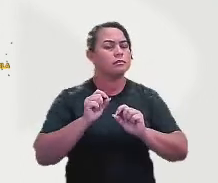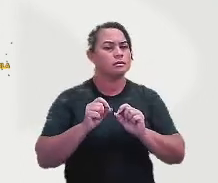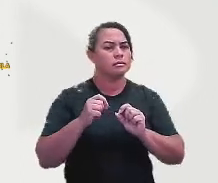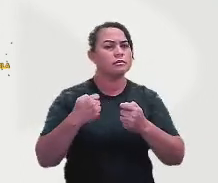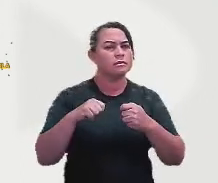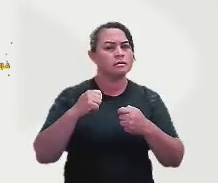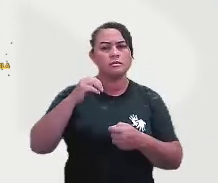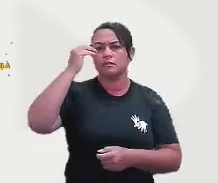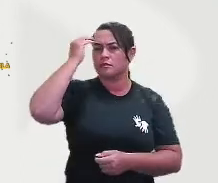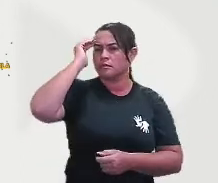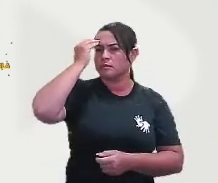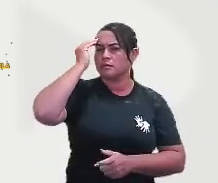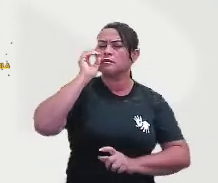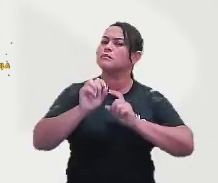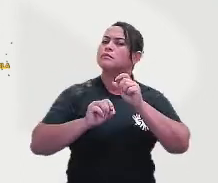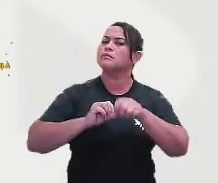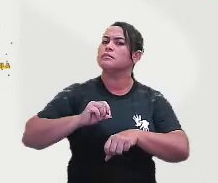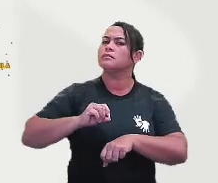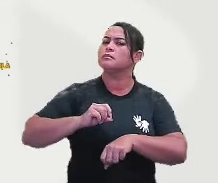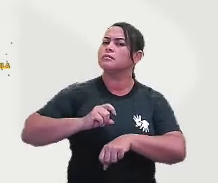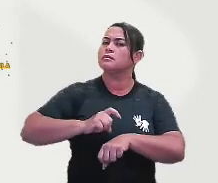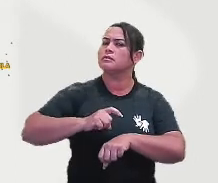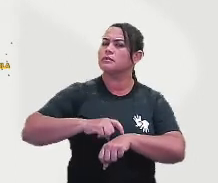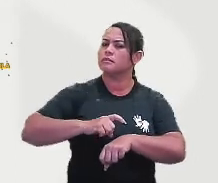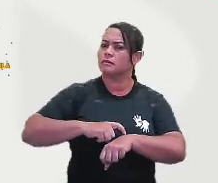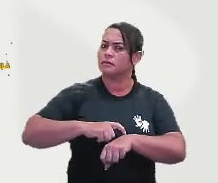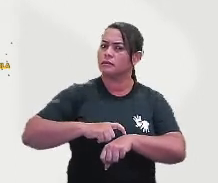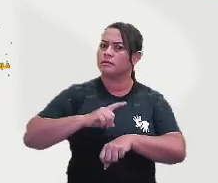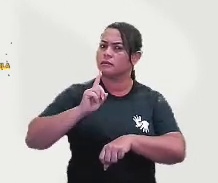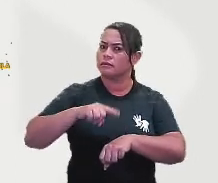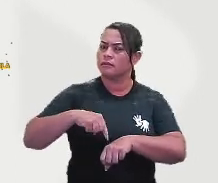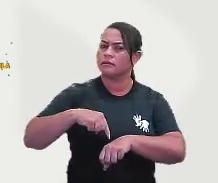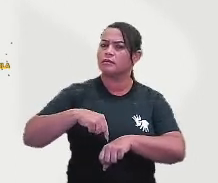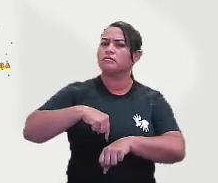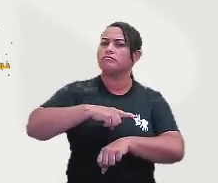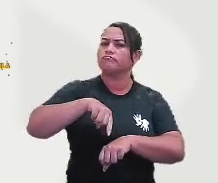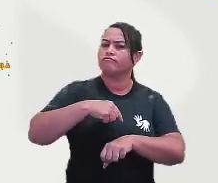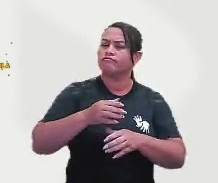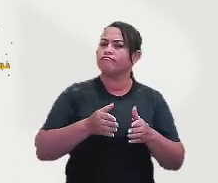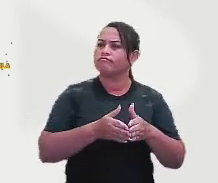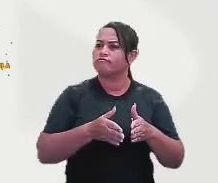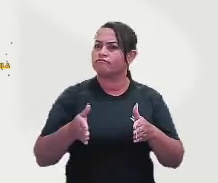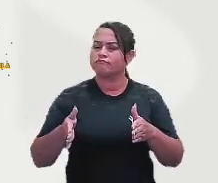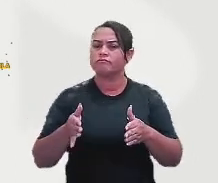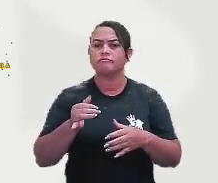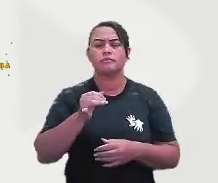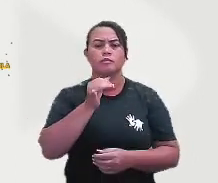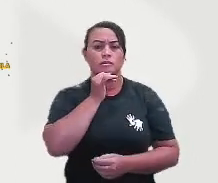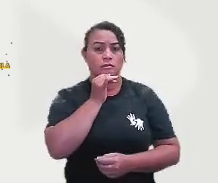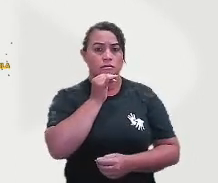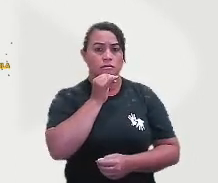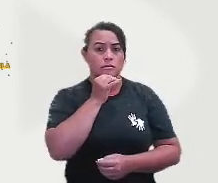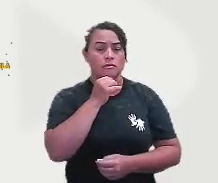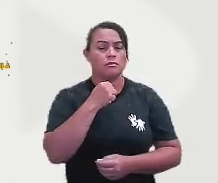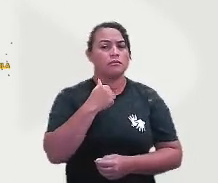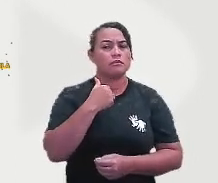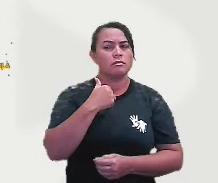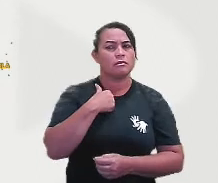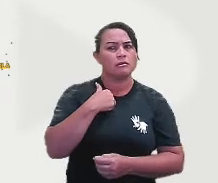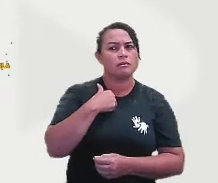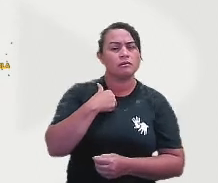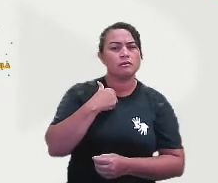precisa entender o que é tempo. Tempo é a medida de duração de um evento, tá? Então, quando eu vou para aquela relação